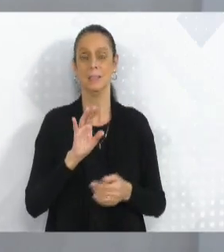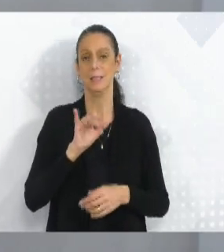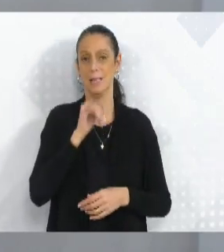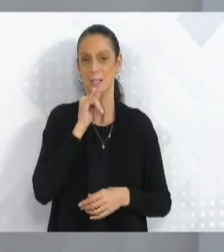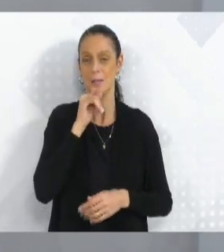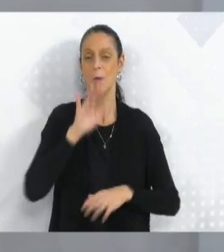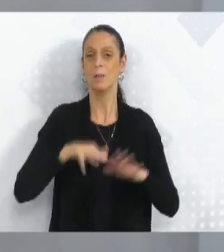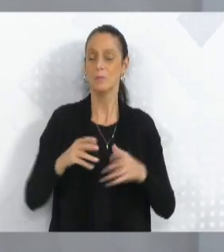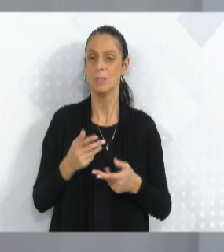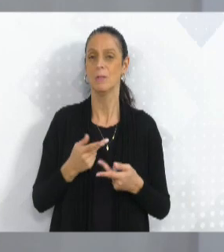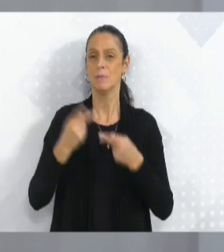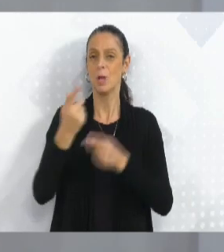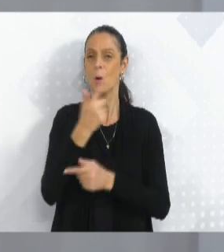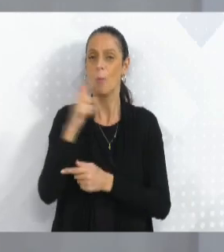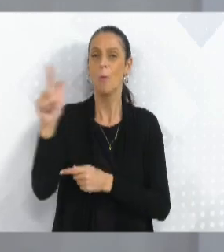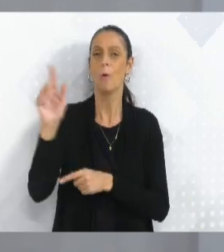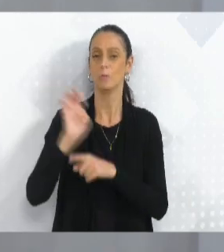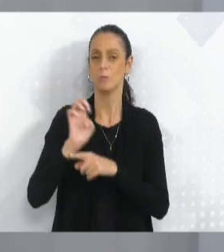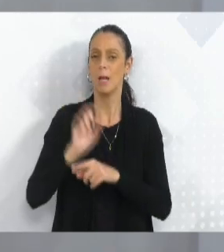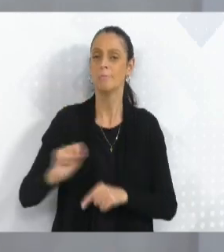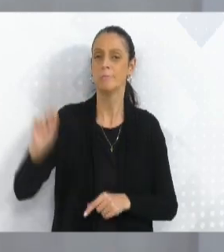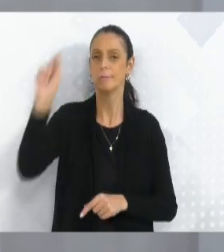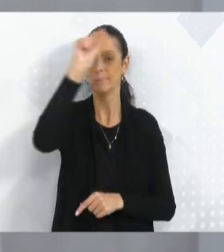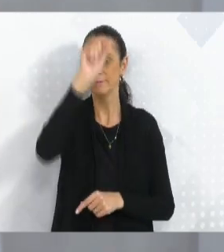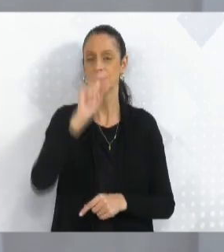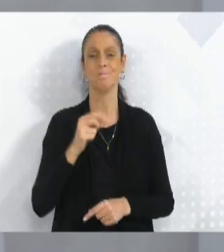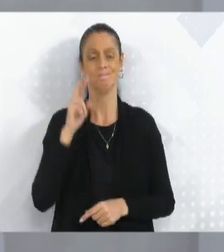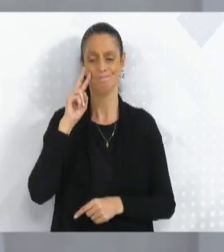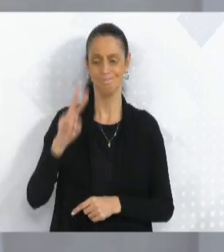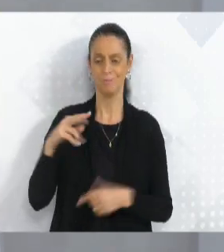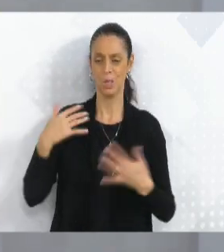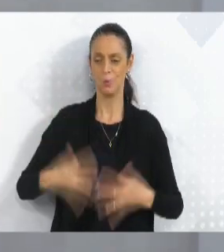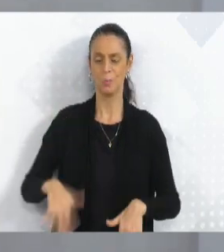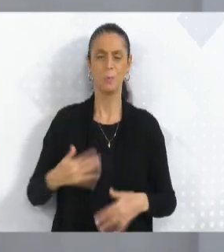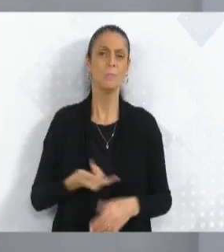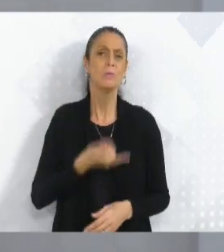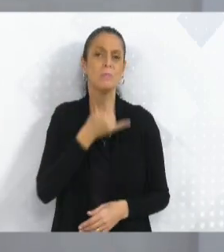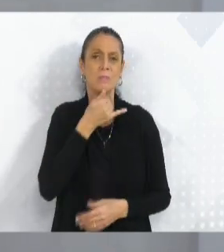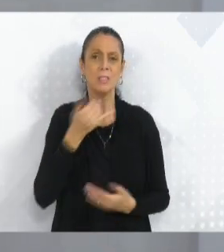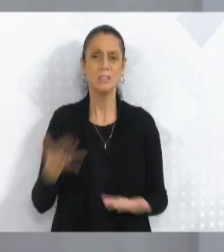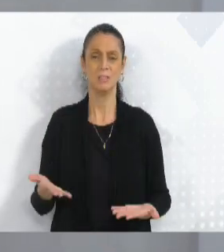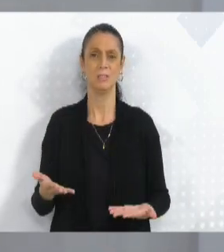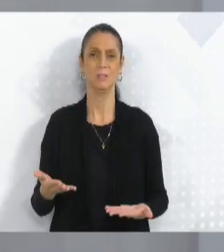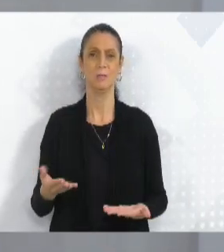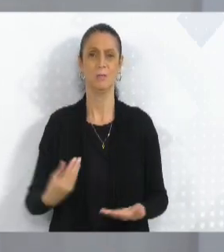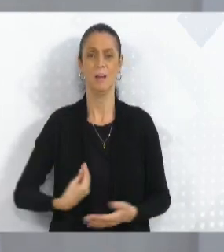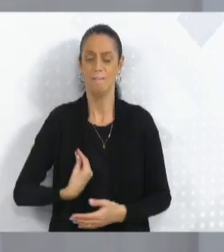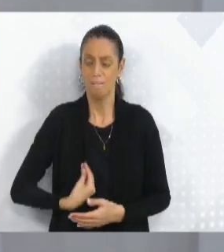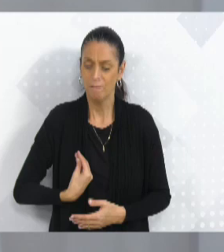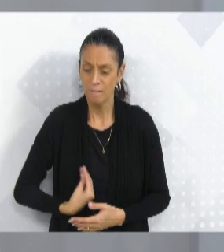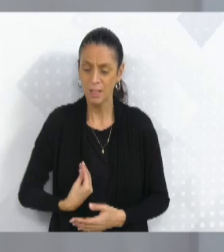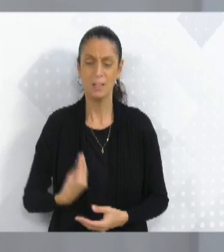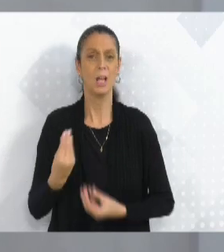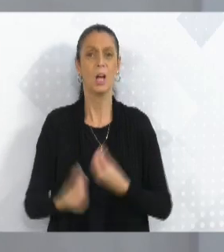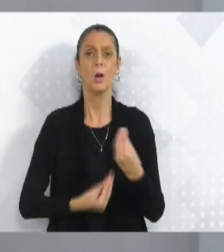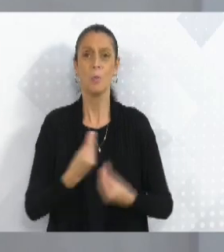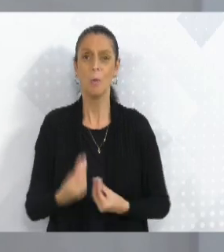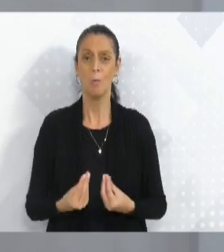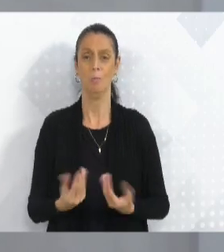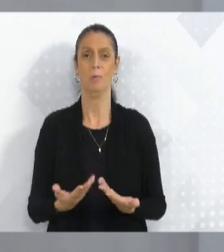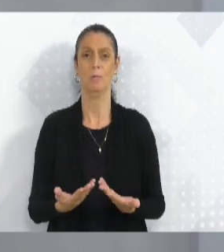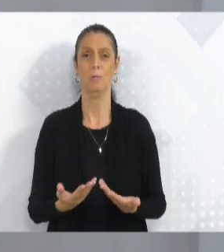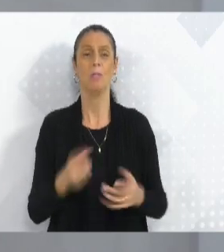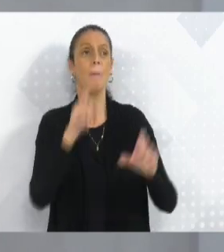Vereador Ronaldo e é mais vereadores uma situação trágica sobrevivendo somente com que o governo